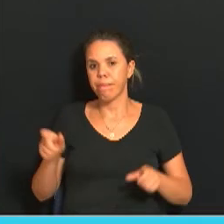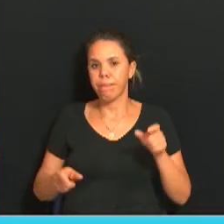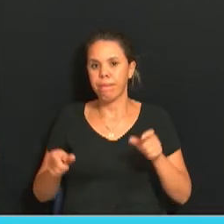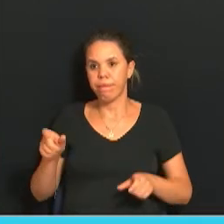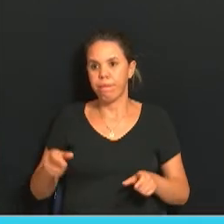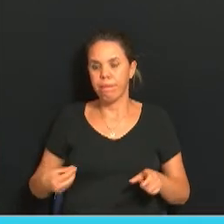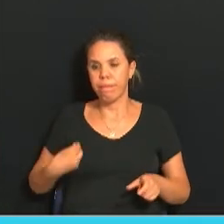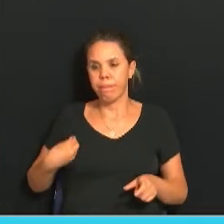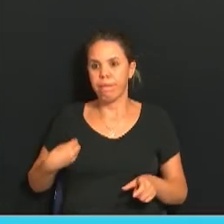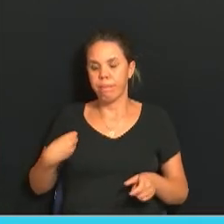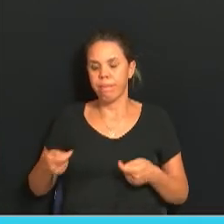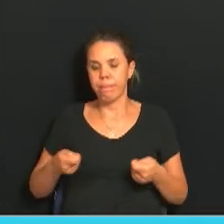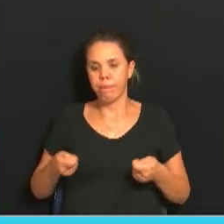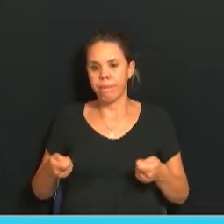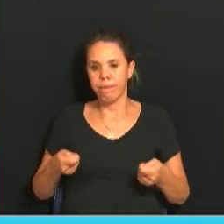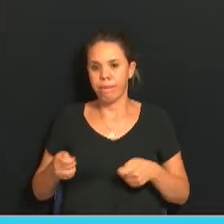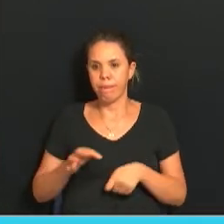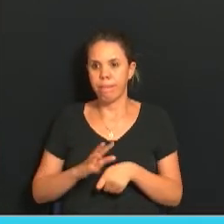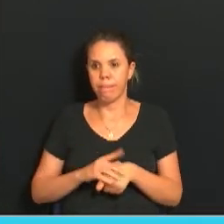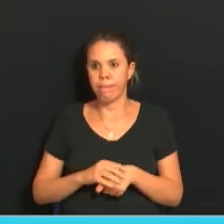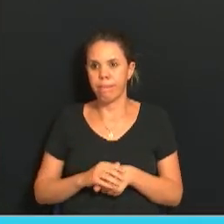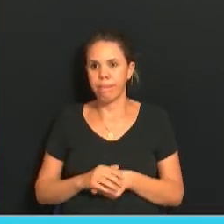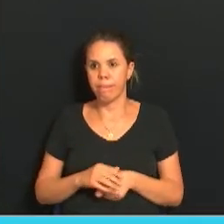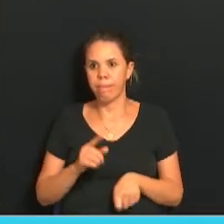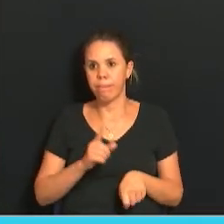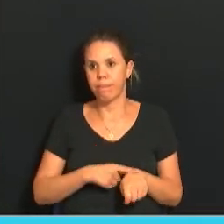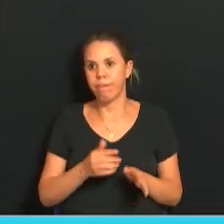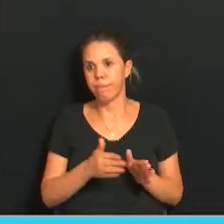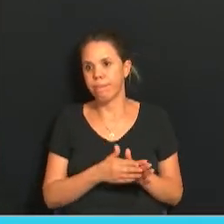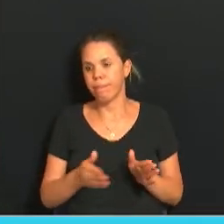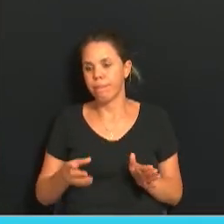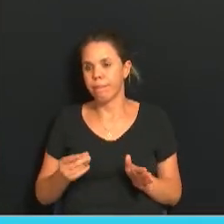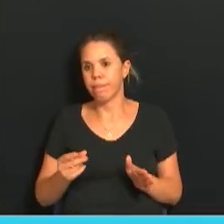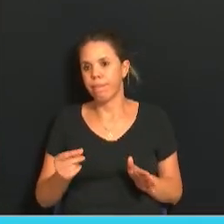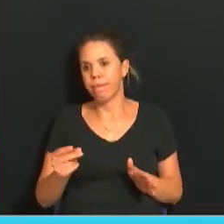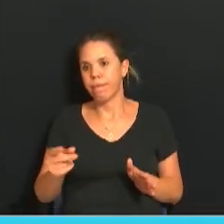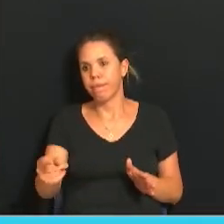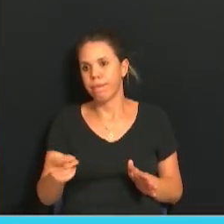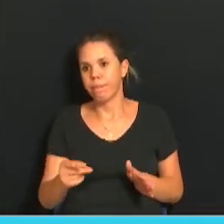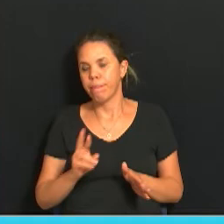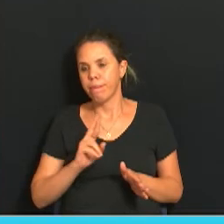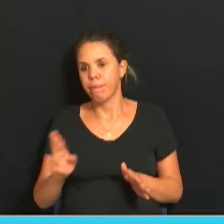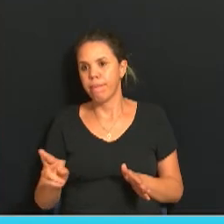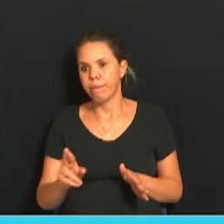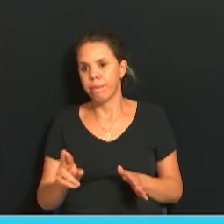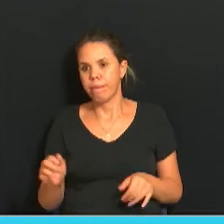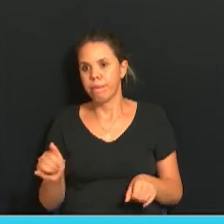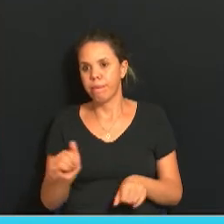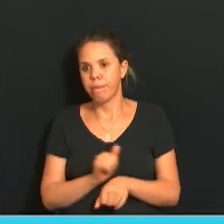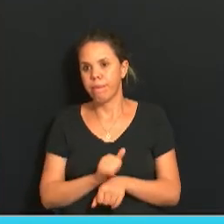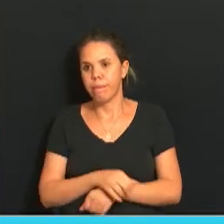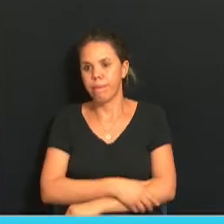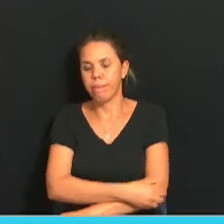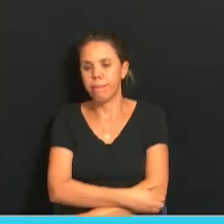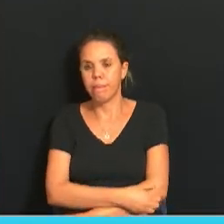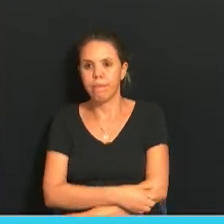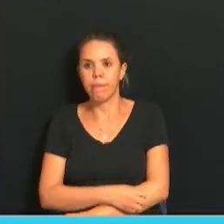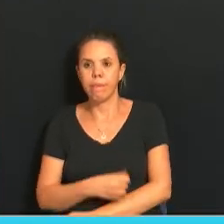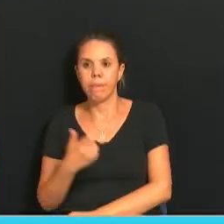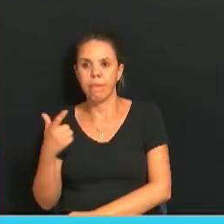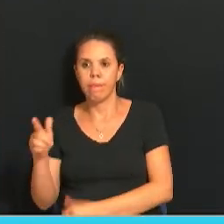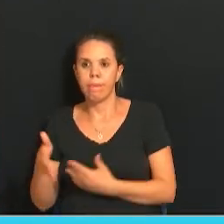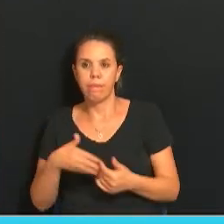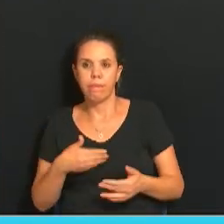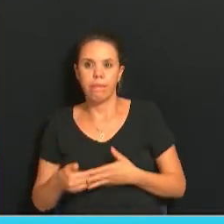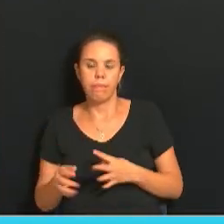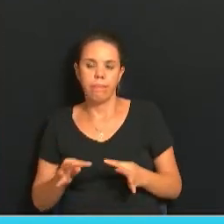e controlados, com a doença controlada, por um período muito mais longo, quando o indivíduo responde a essa estratégia, do que qualquer outra estratégia